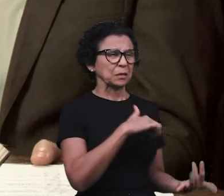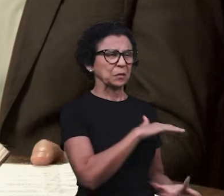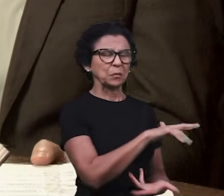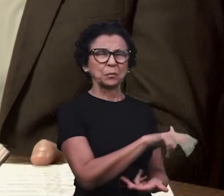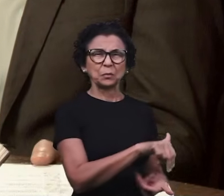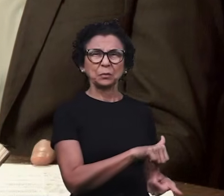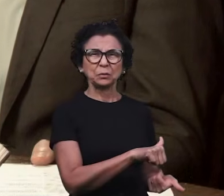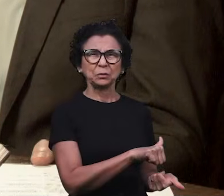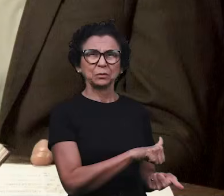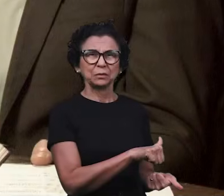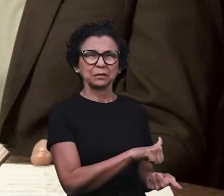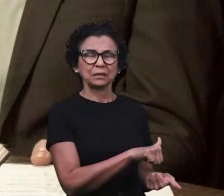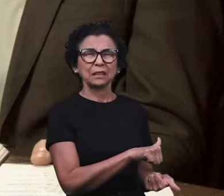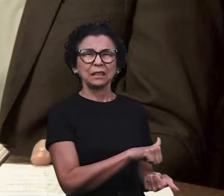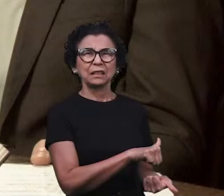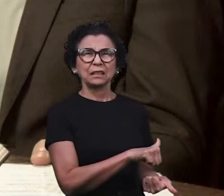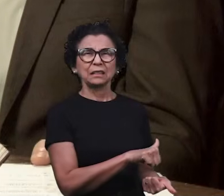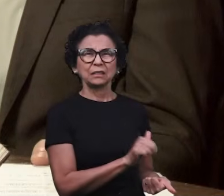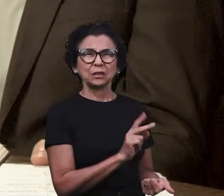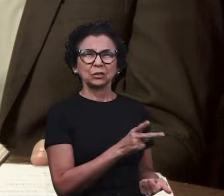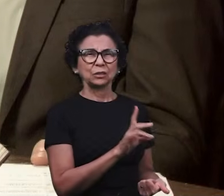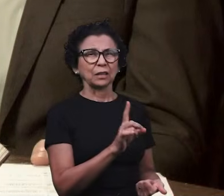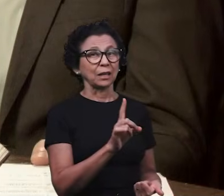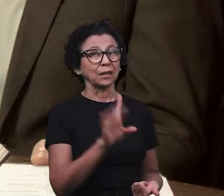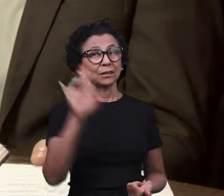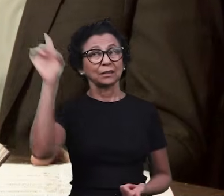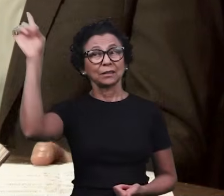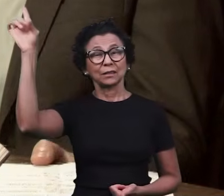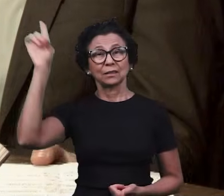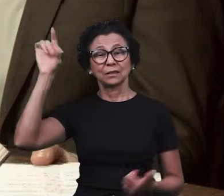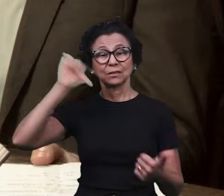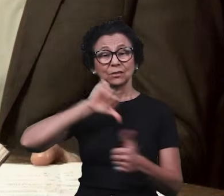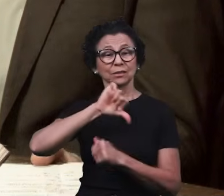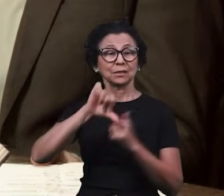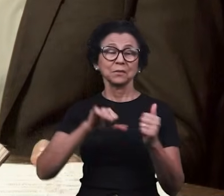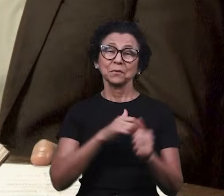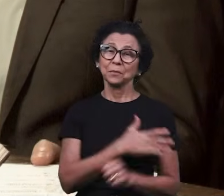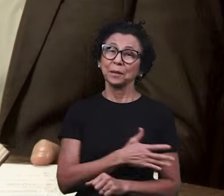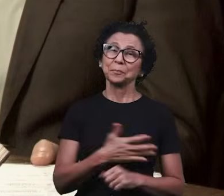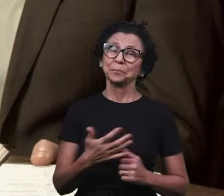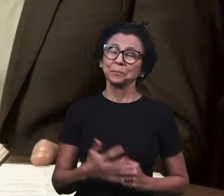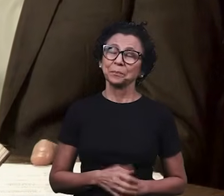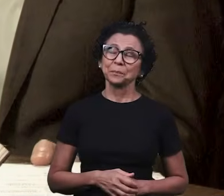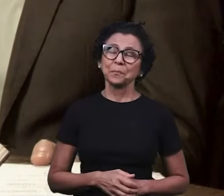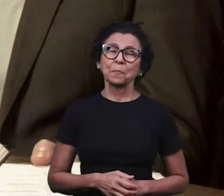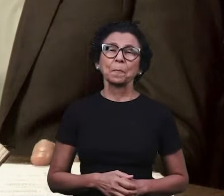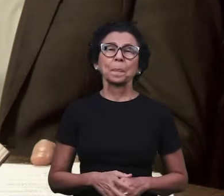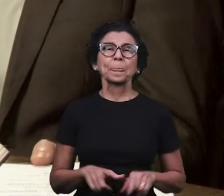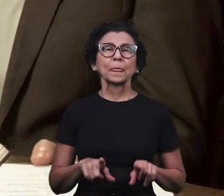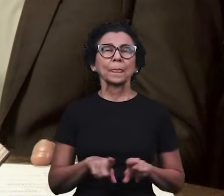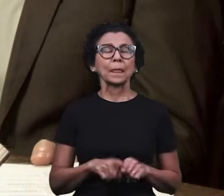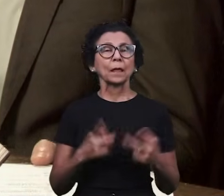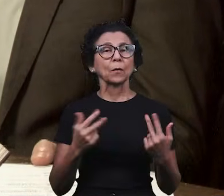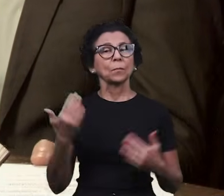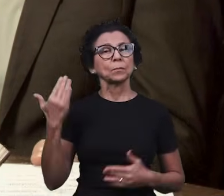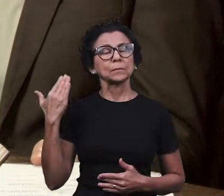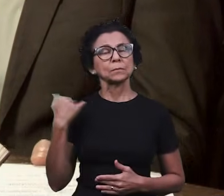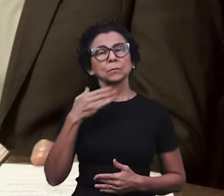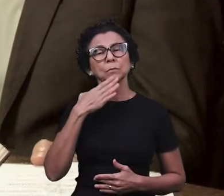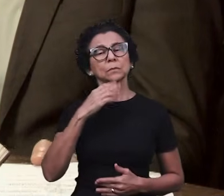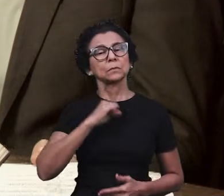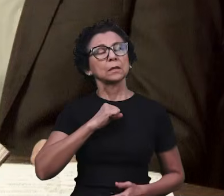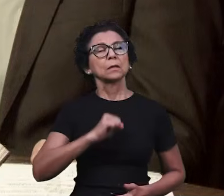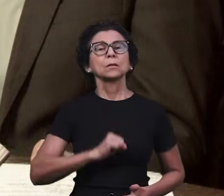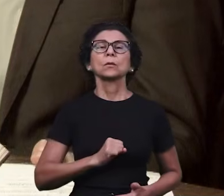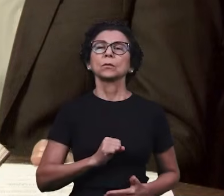né? Deus vai te dar vestes novas. E é isso que está acontecendo com o sacerdote aqui. Você vai entrar na presença de Deus,